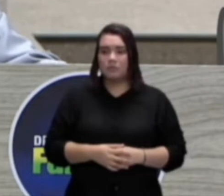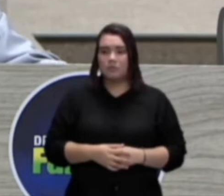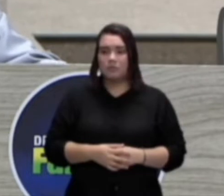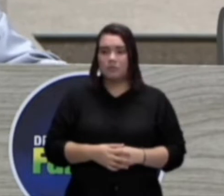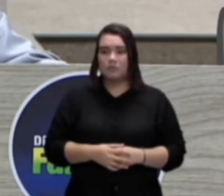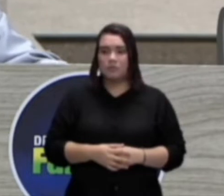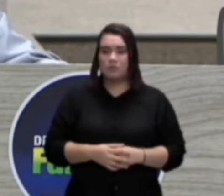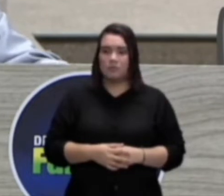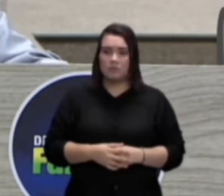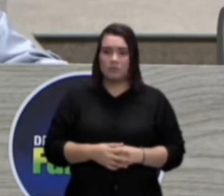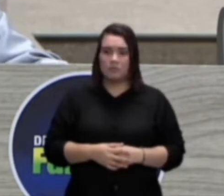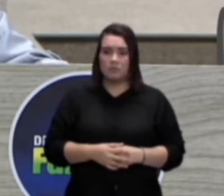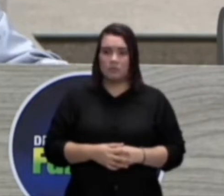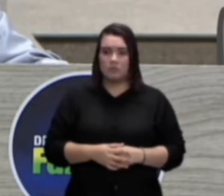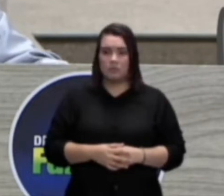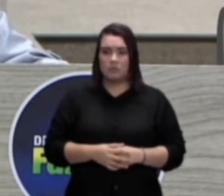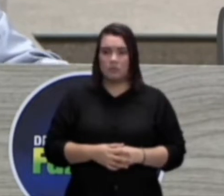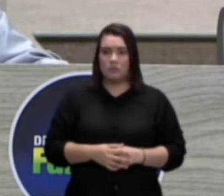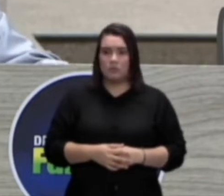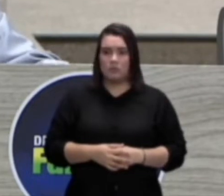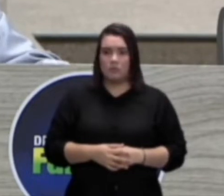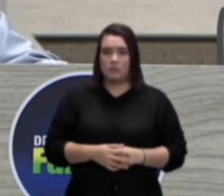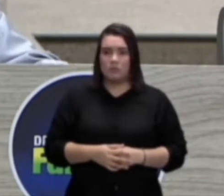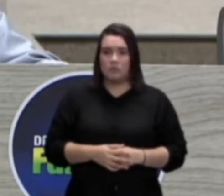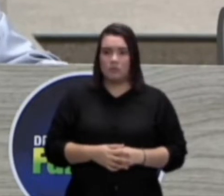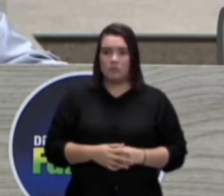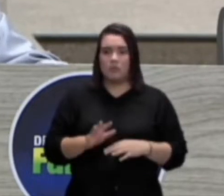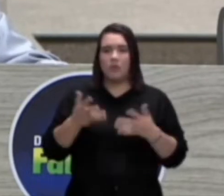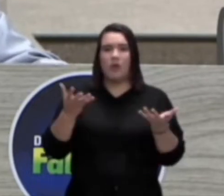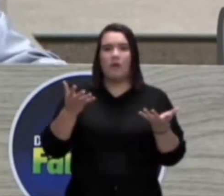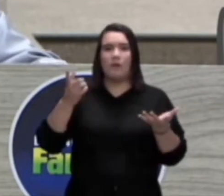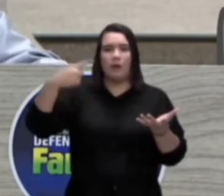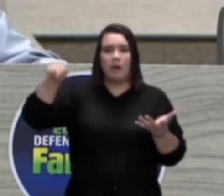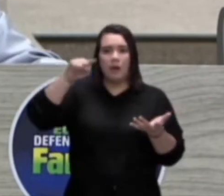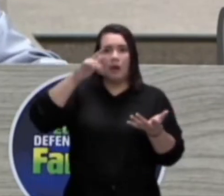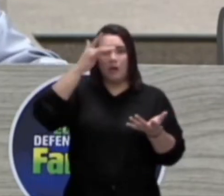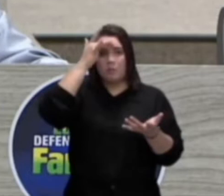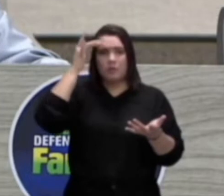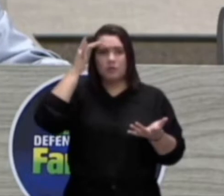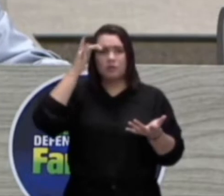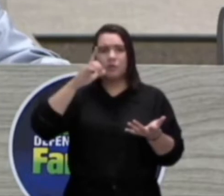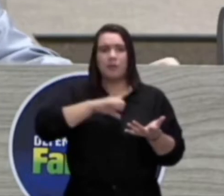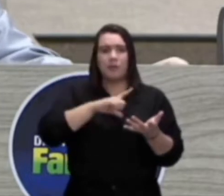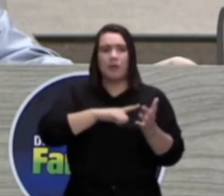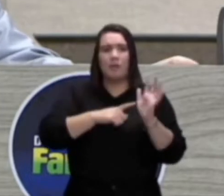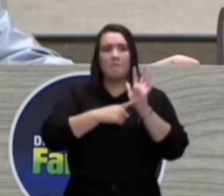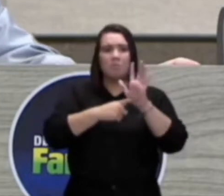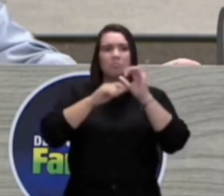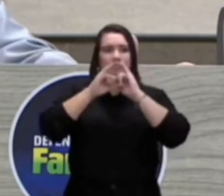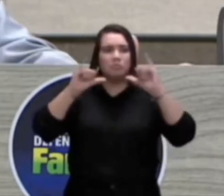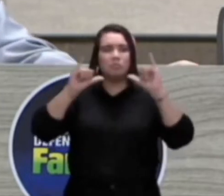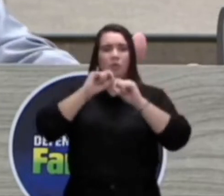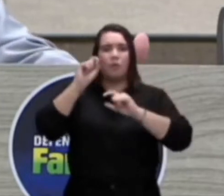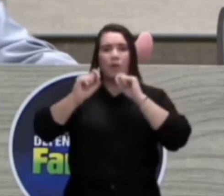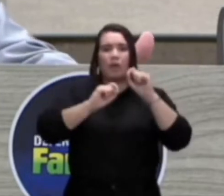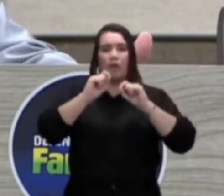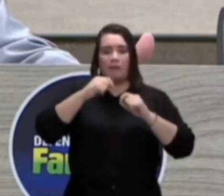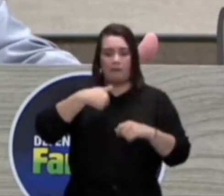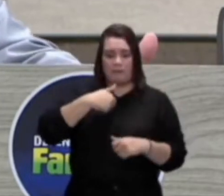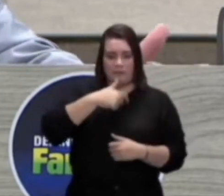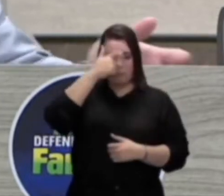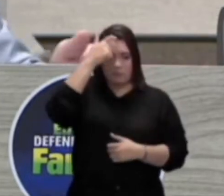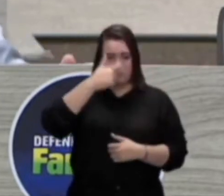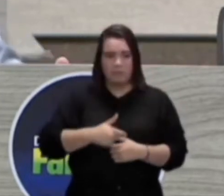associar a minha pessoa à imagem de uma pessoa antivacina, né? E antivacina é alguém que se